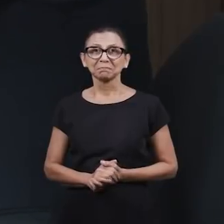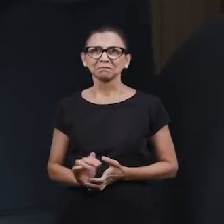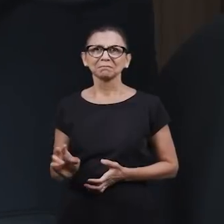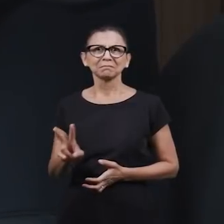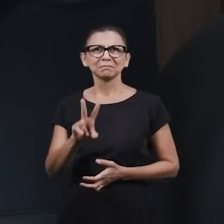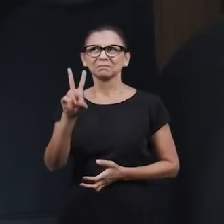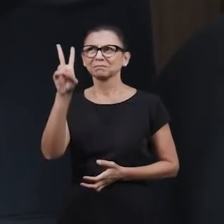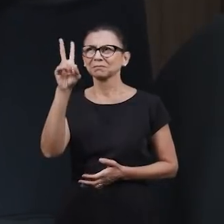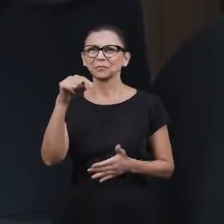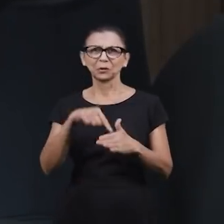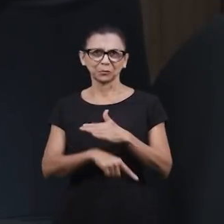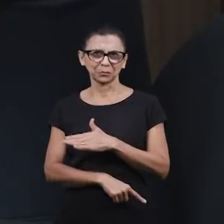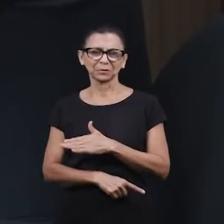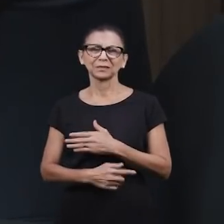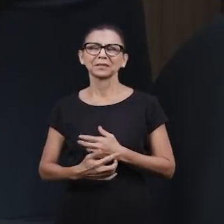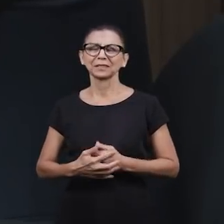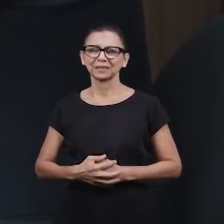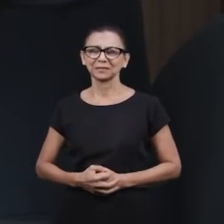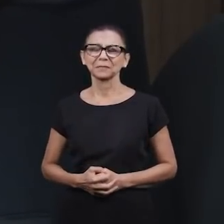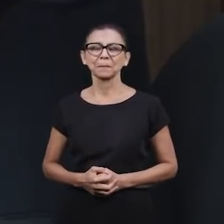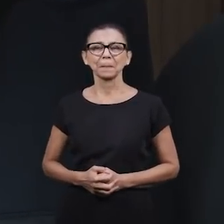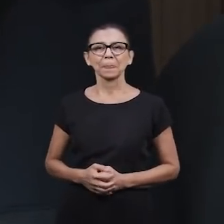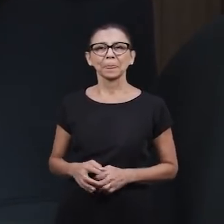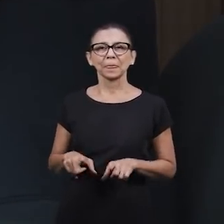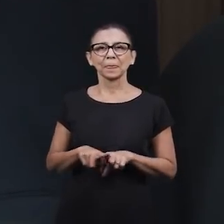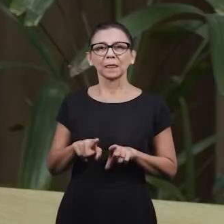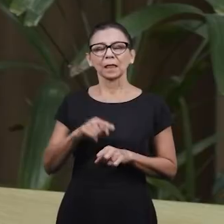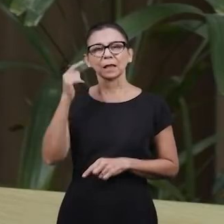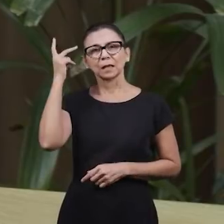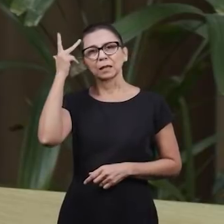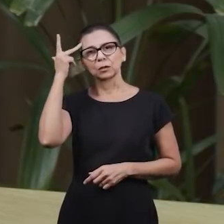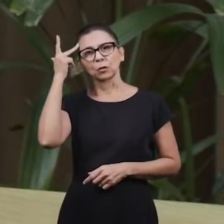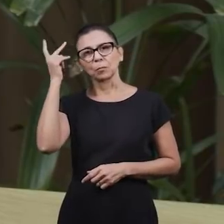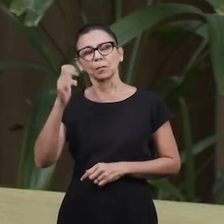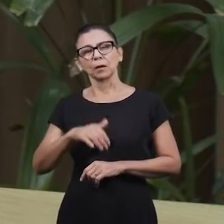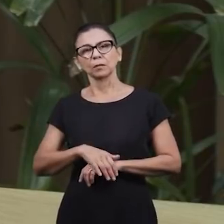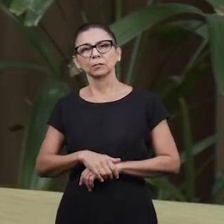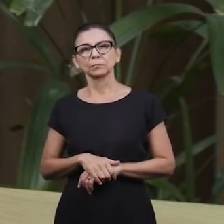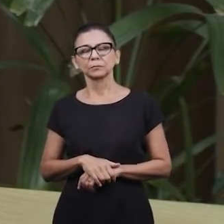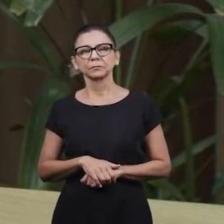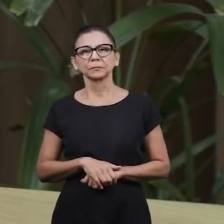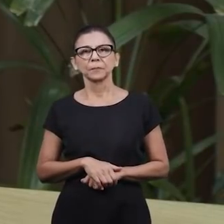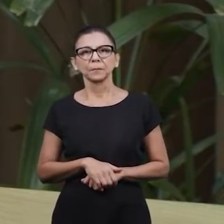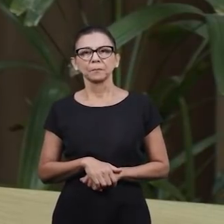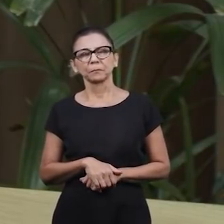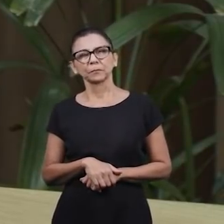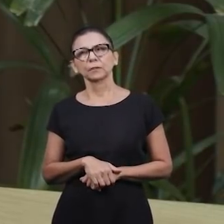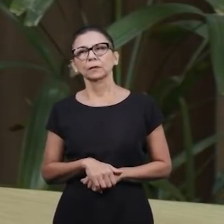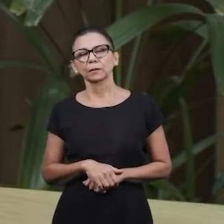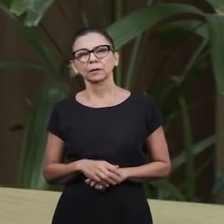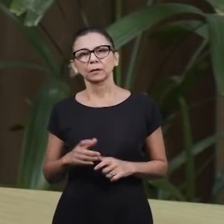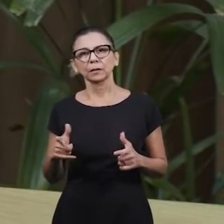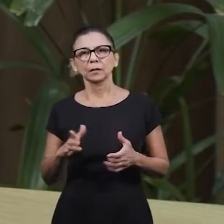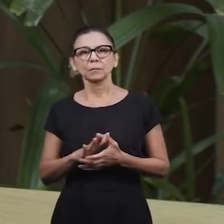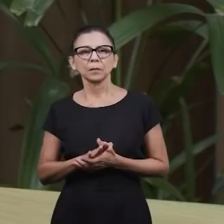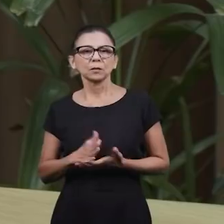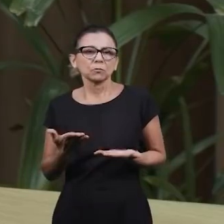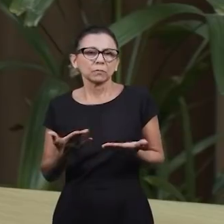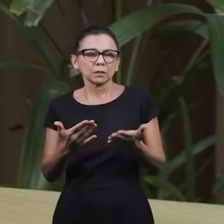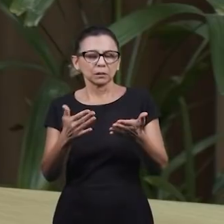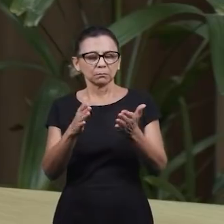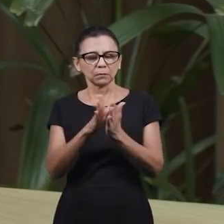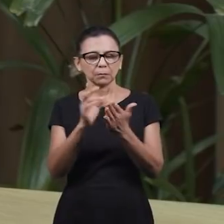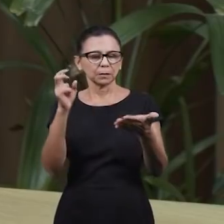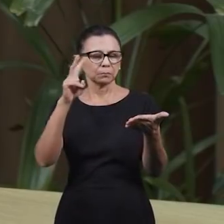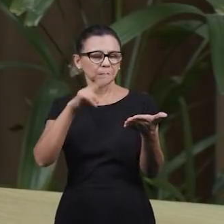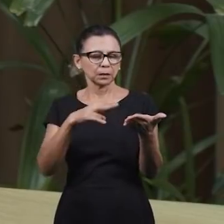tem um valor inestimável, não é verdade? É muito comum você passar em determinados lugares, um lugar que você menos espera é encontrar um